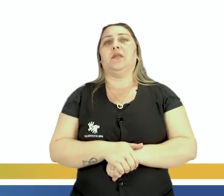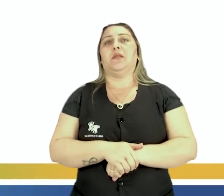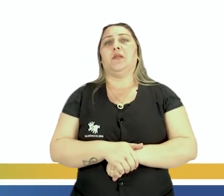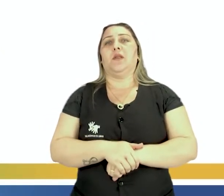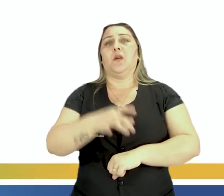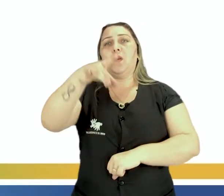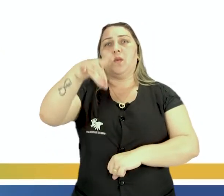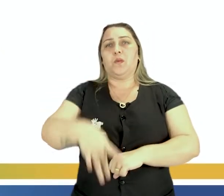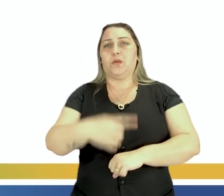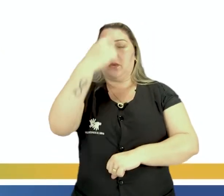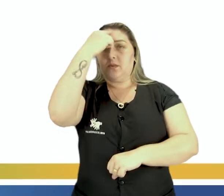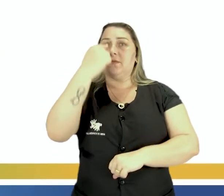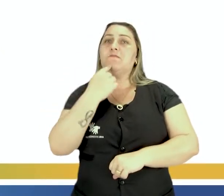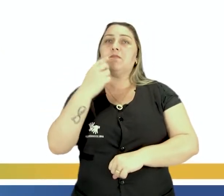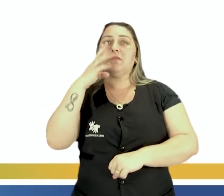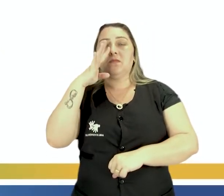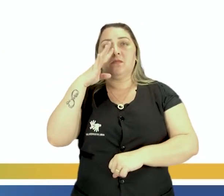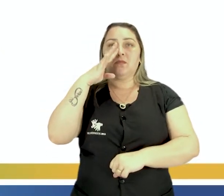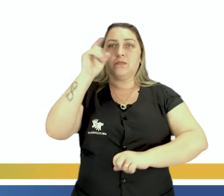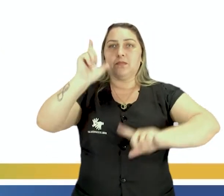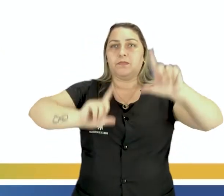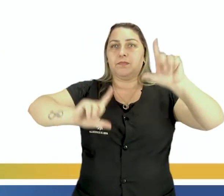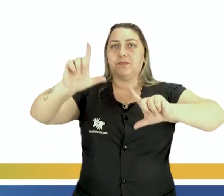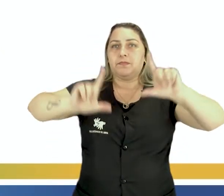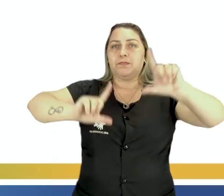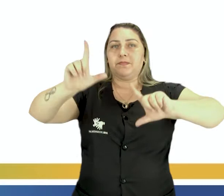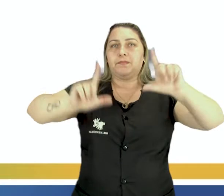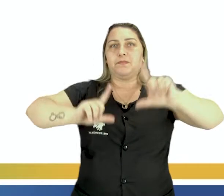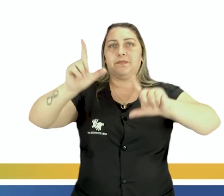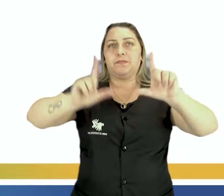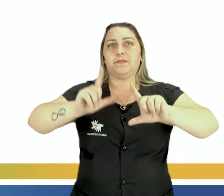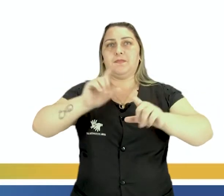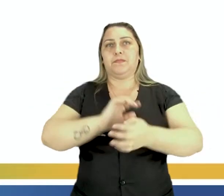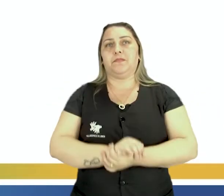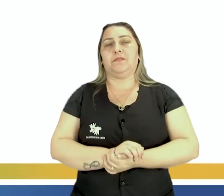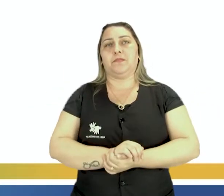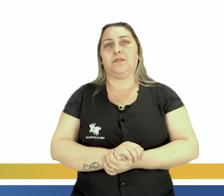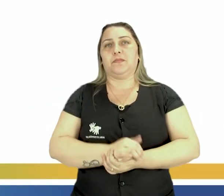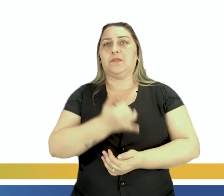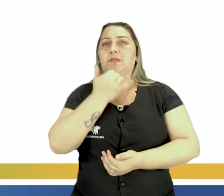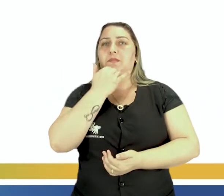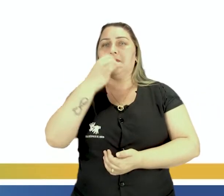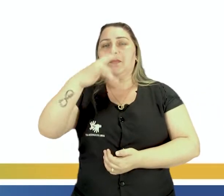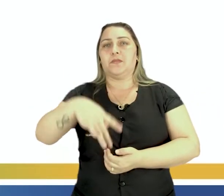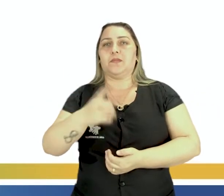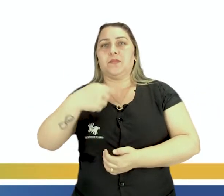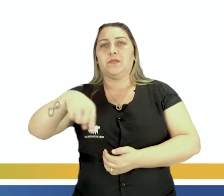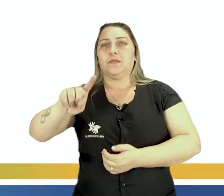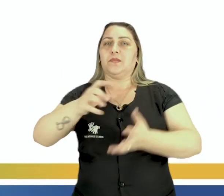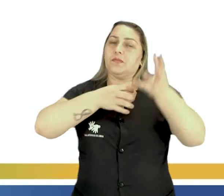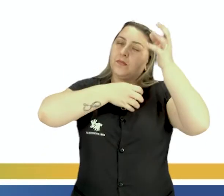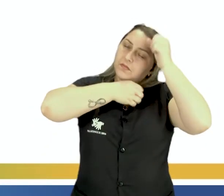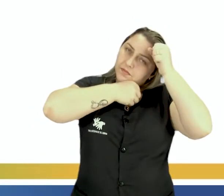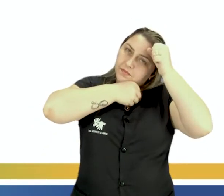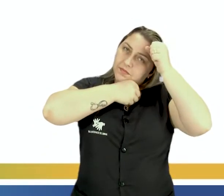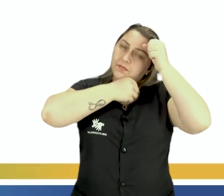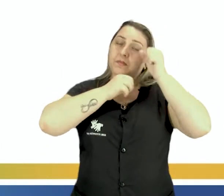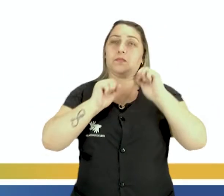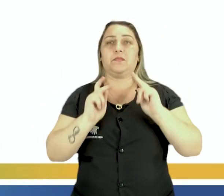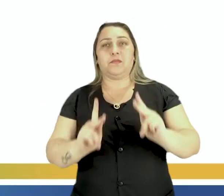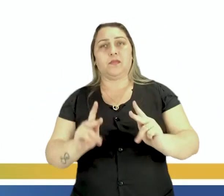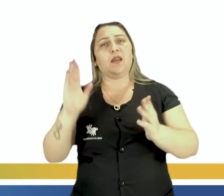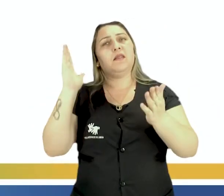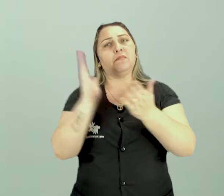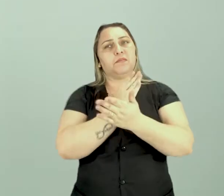Watch TV, assistir TV. E go to bed, ir para a cama ou ir dormir, ok? Então, essas